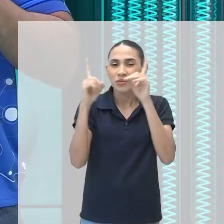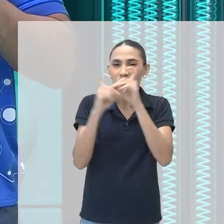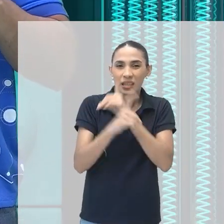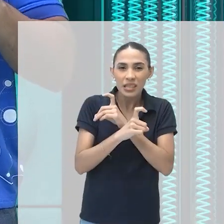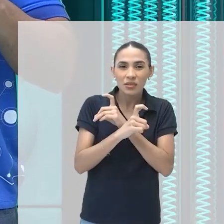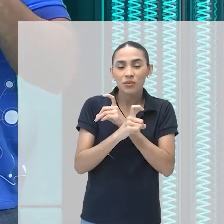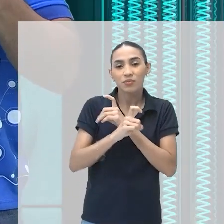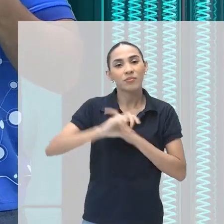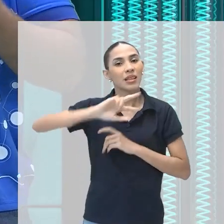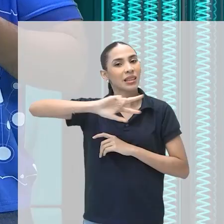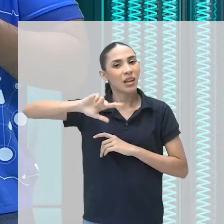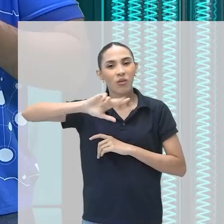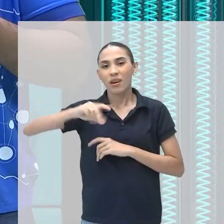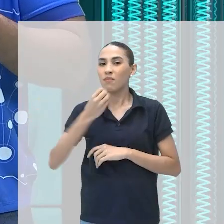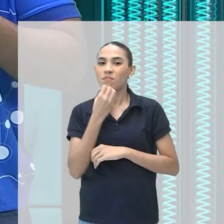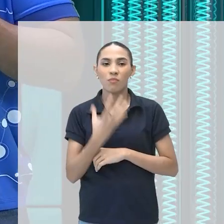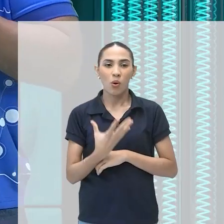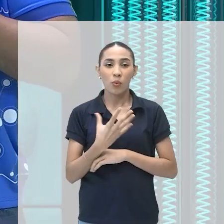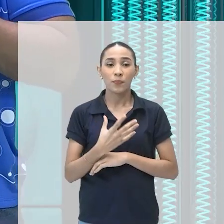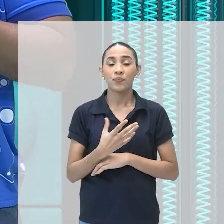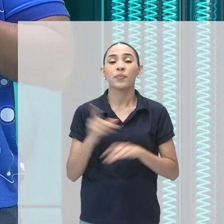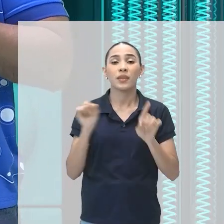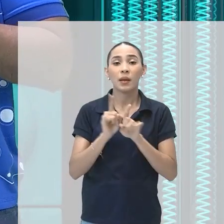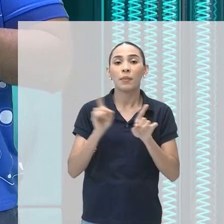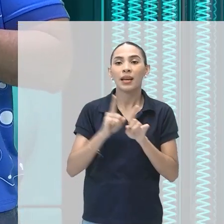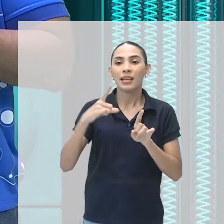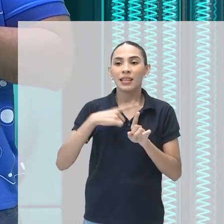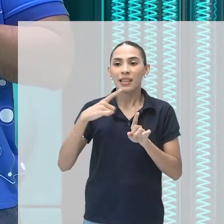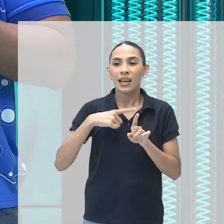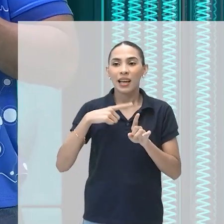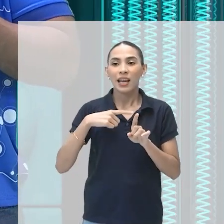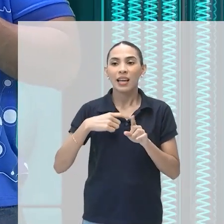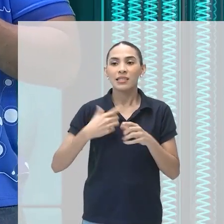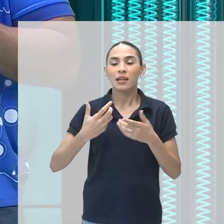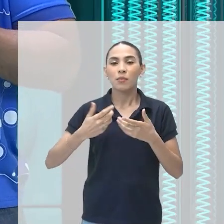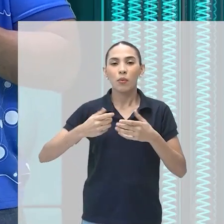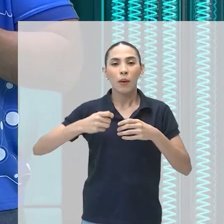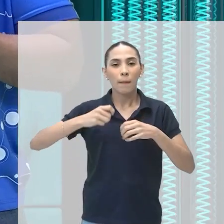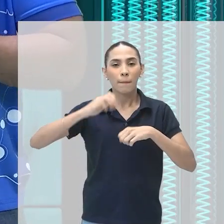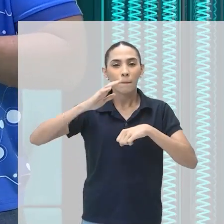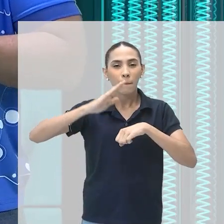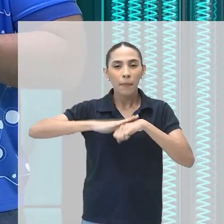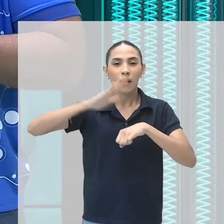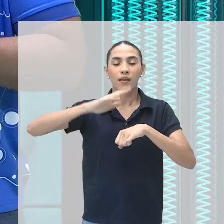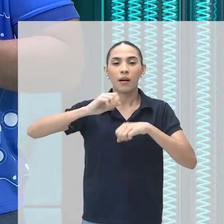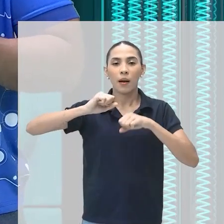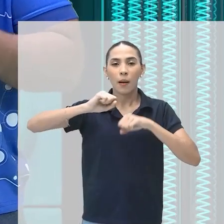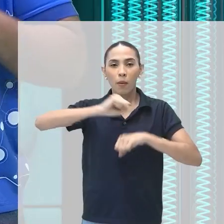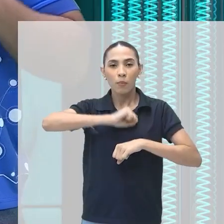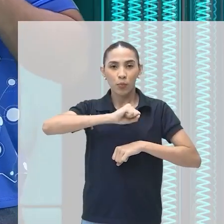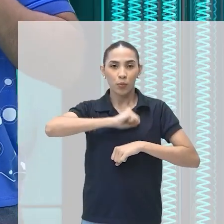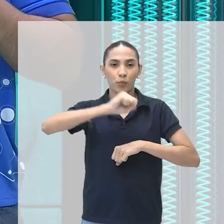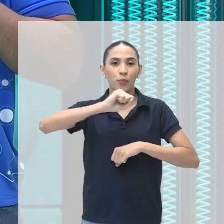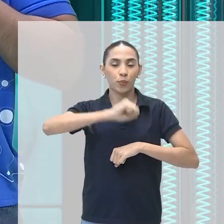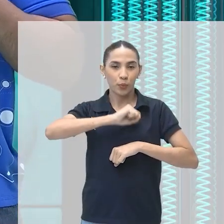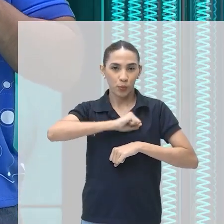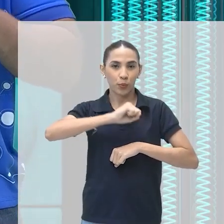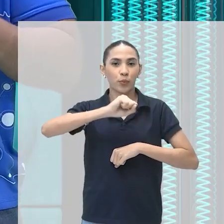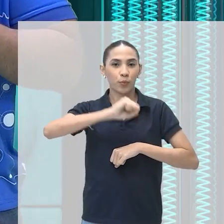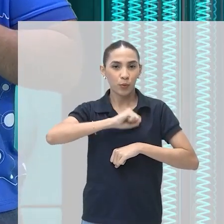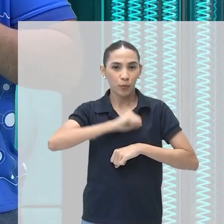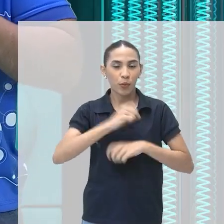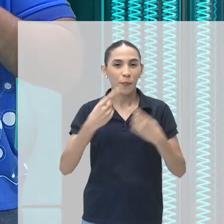algo que não é muito bom. Tanto que a gente tem a batida, que lembra a gente a batida do coração, a gente tem